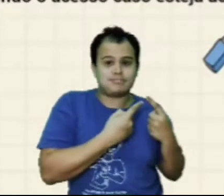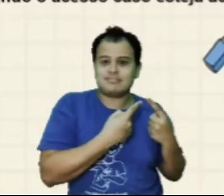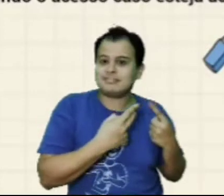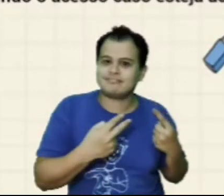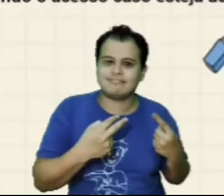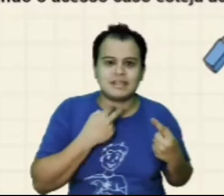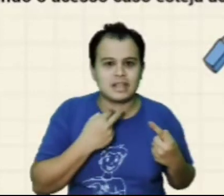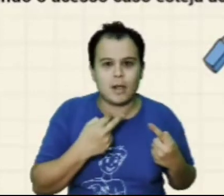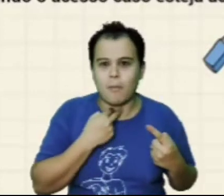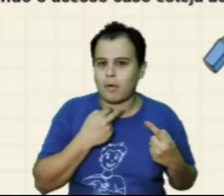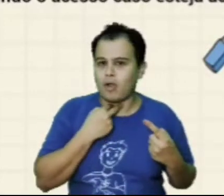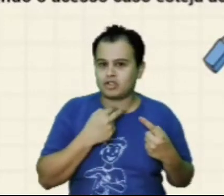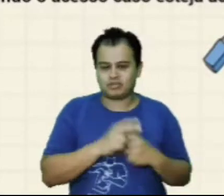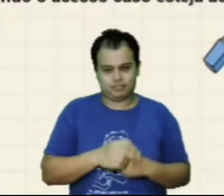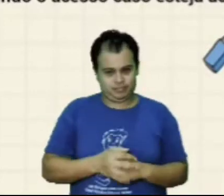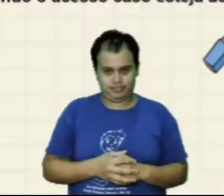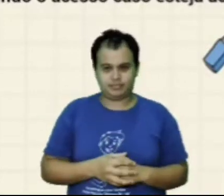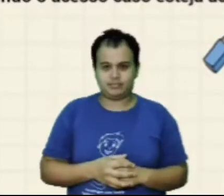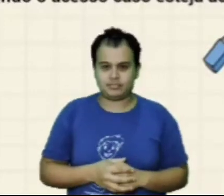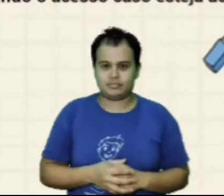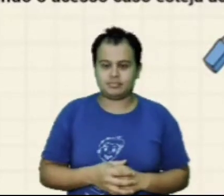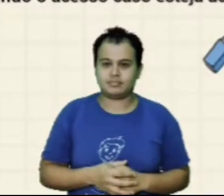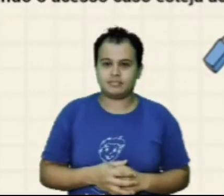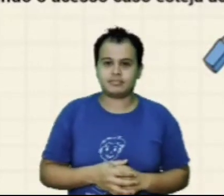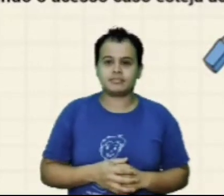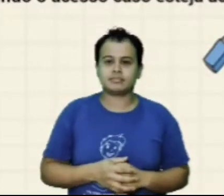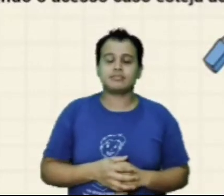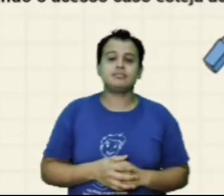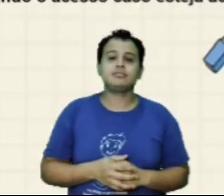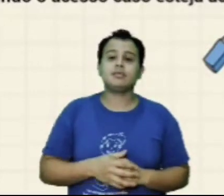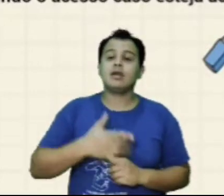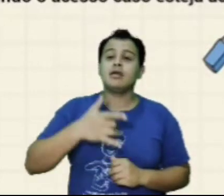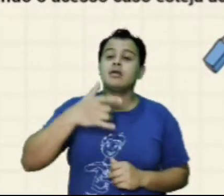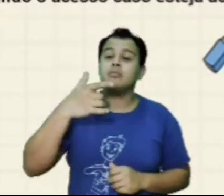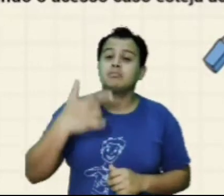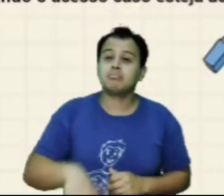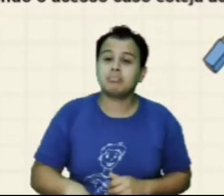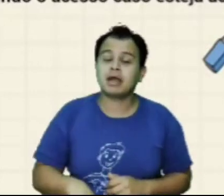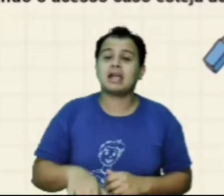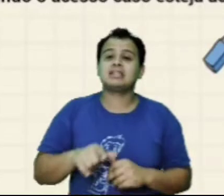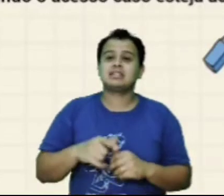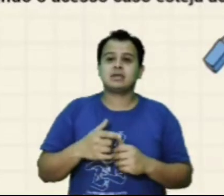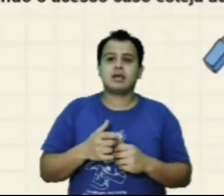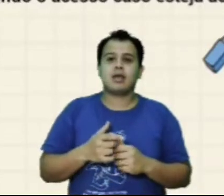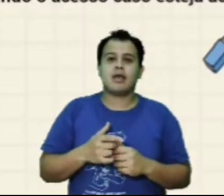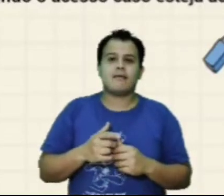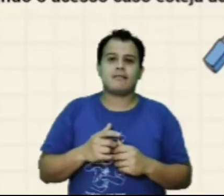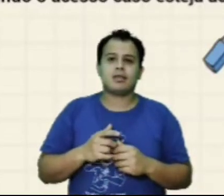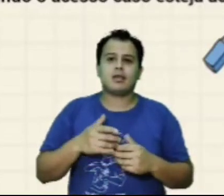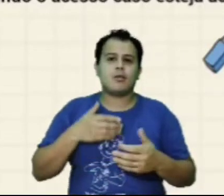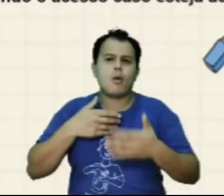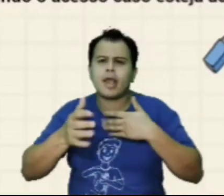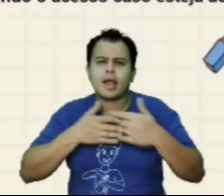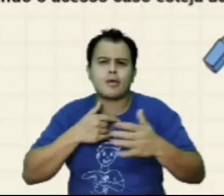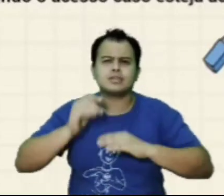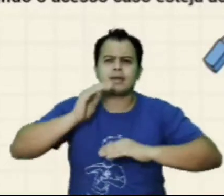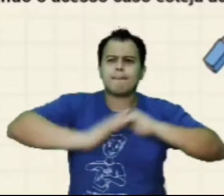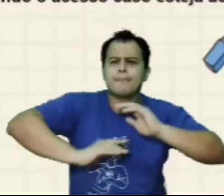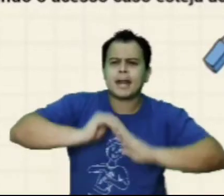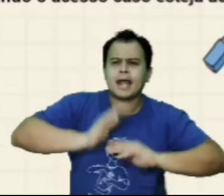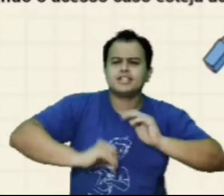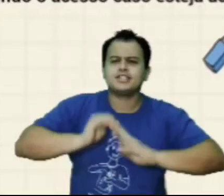nesse princípio. Não realizar atividades que possam gerar aglomeração.